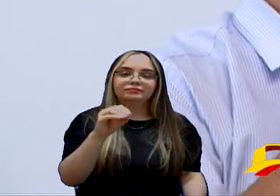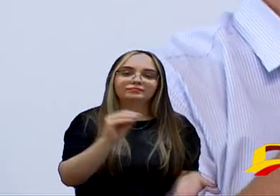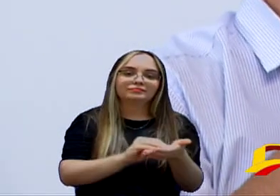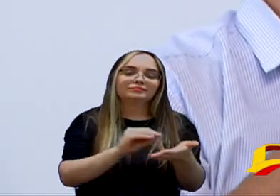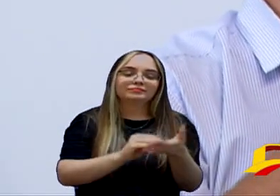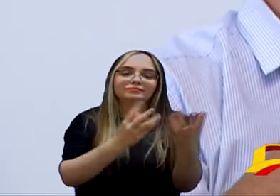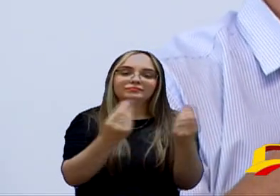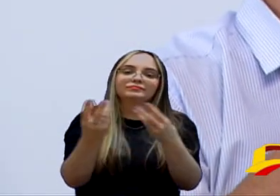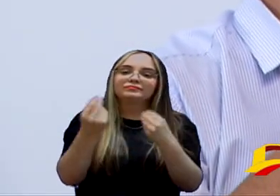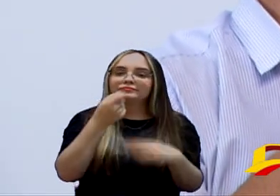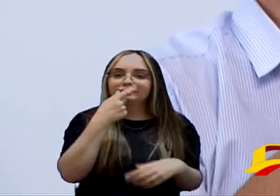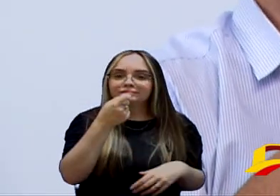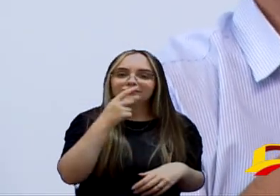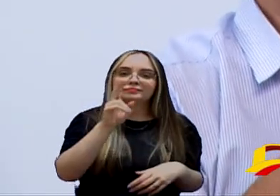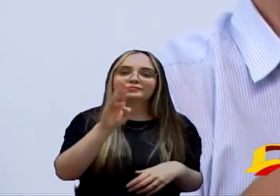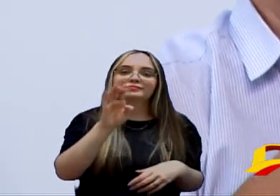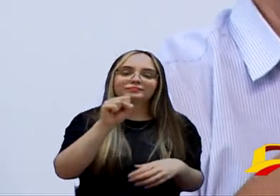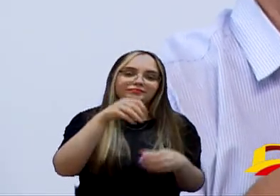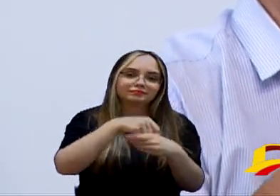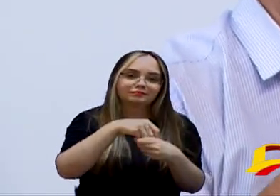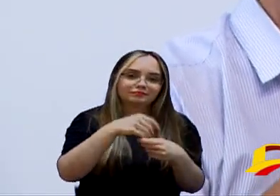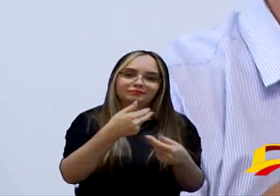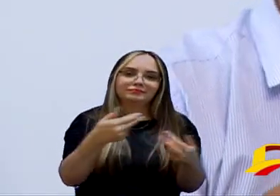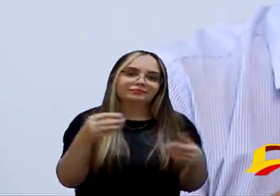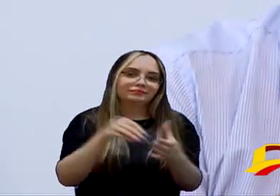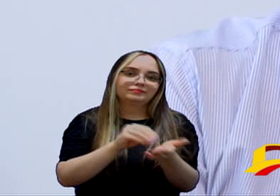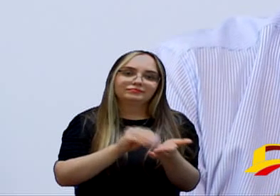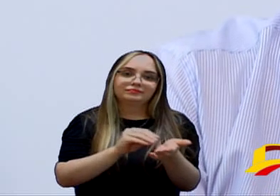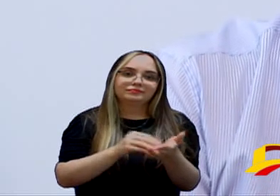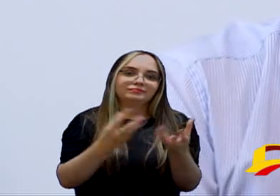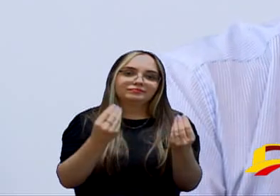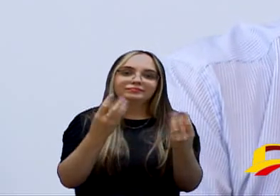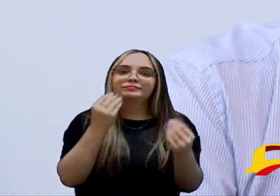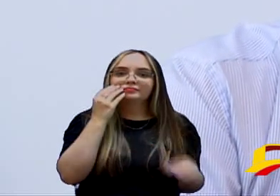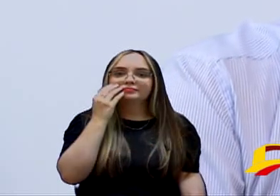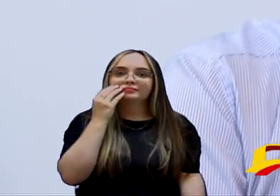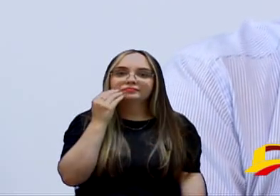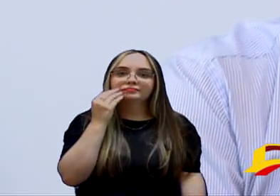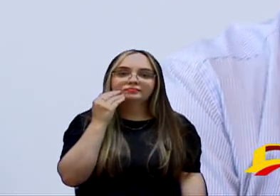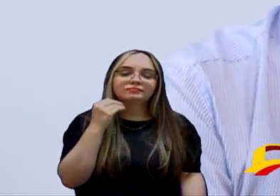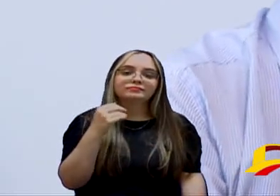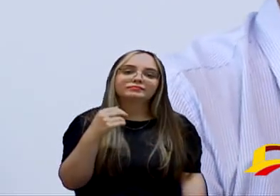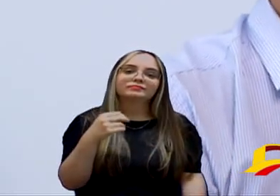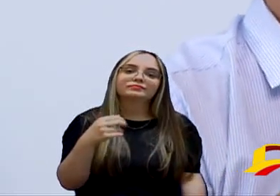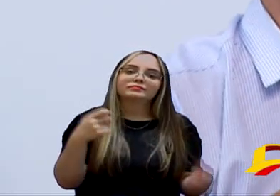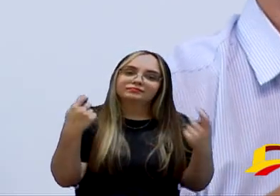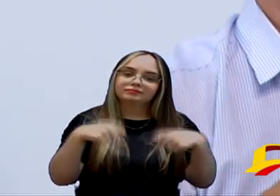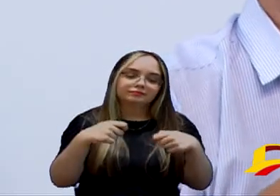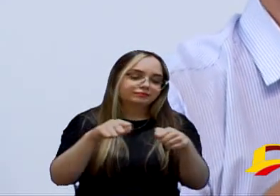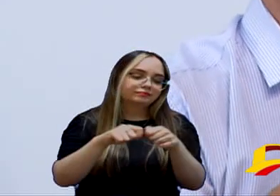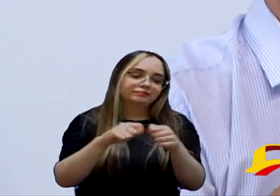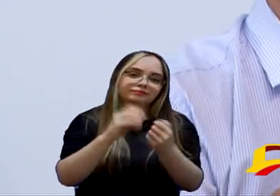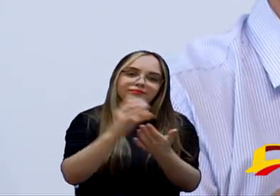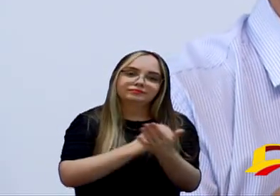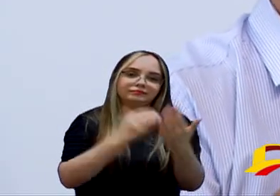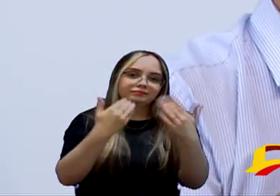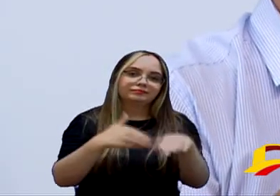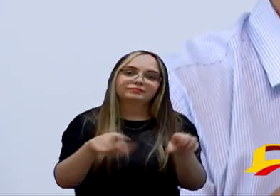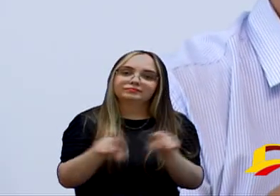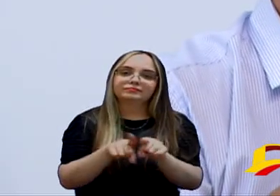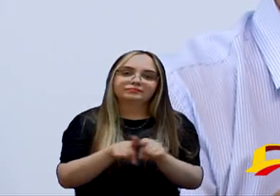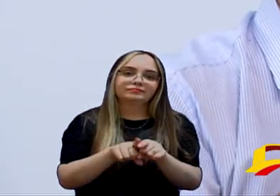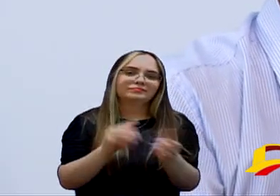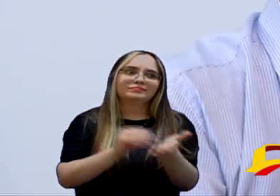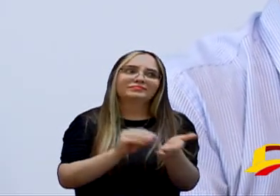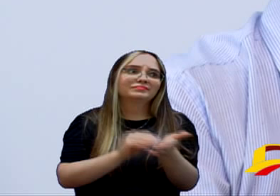contando remédio tá faltando vamos falar a verdade pastor dos Santos o homem tem que chamar no concurso médico também Pastor tá